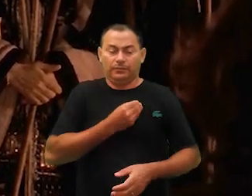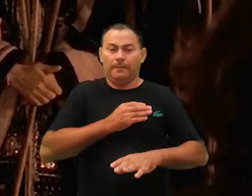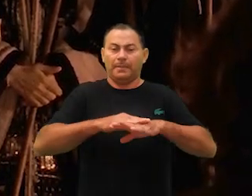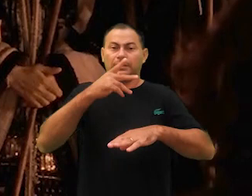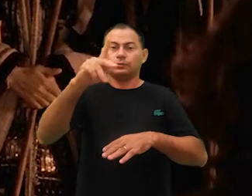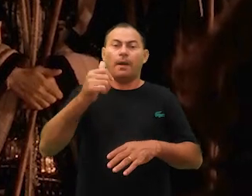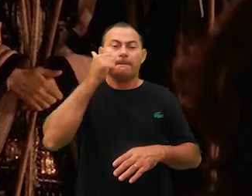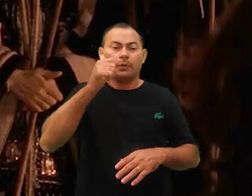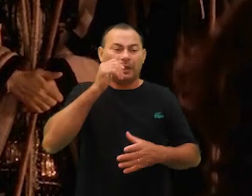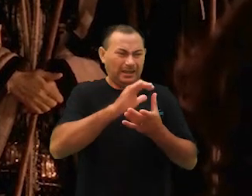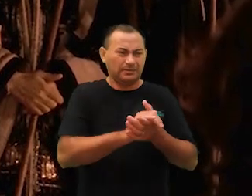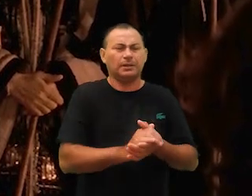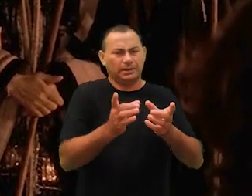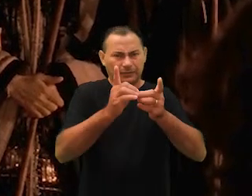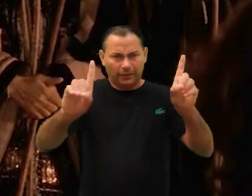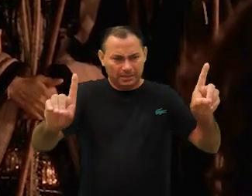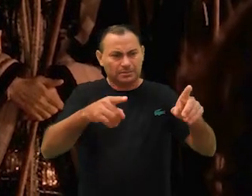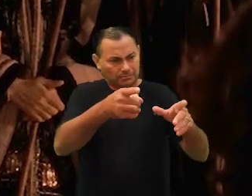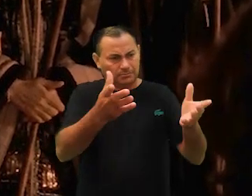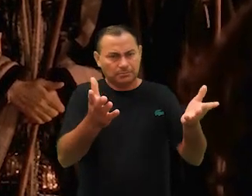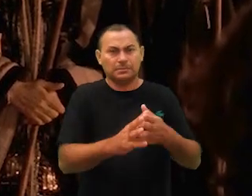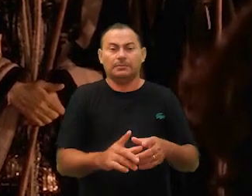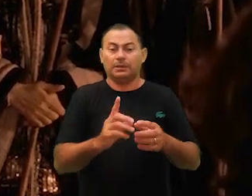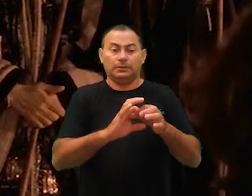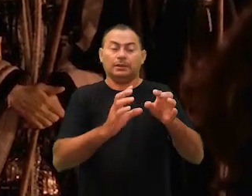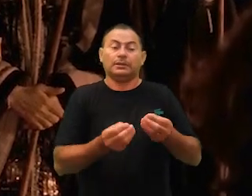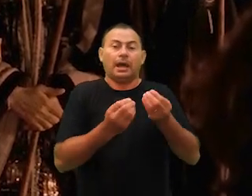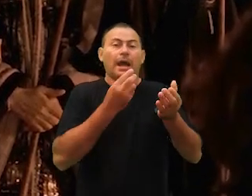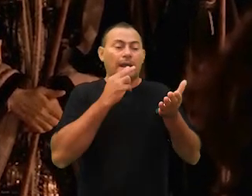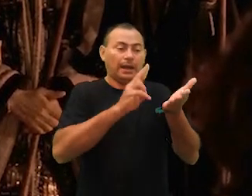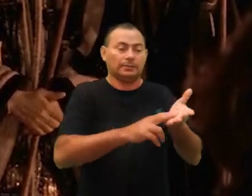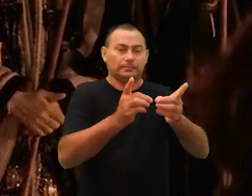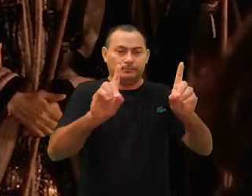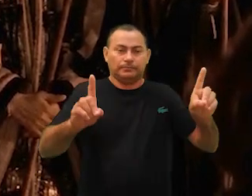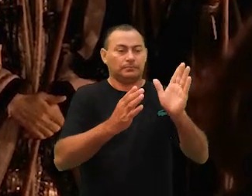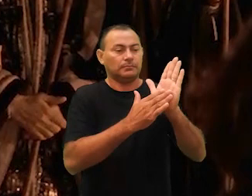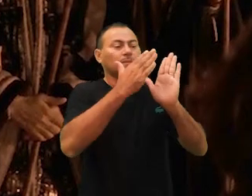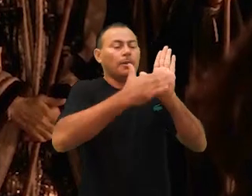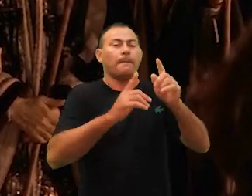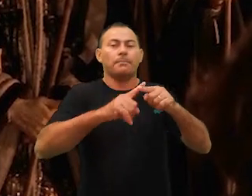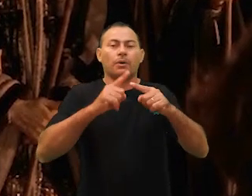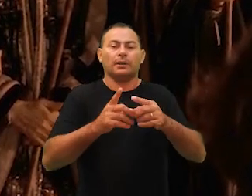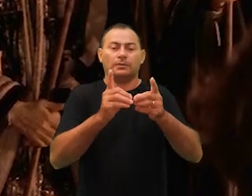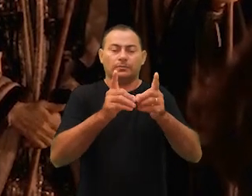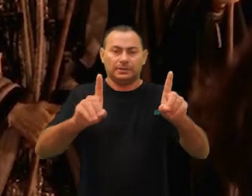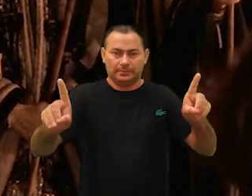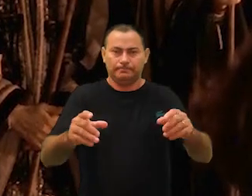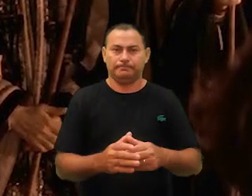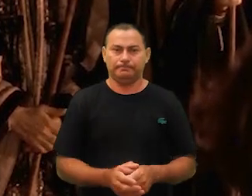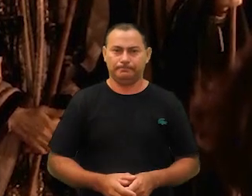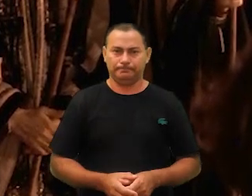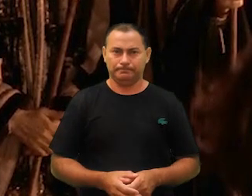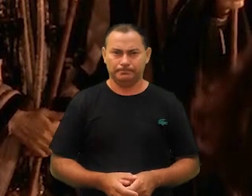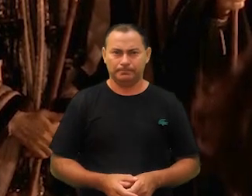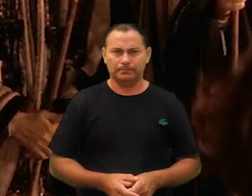quer viver mais com sua mulher, então divorcie-se dela, mas não deixe de dar a carta de divórcio atestando o porquê você está fazendo